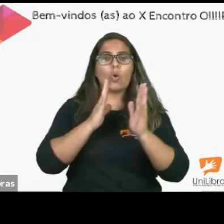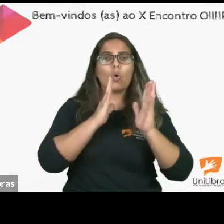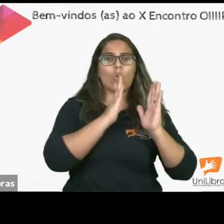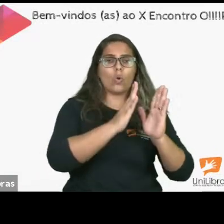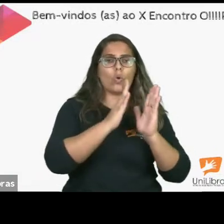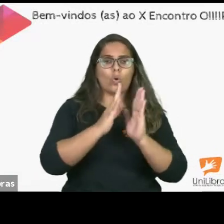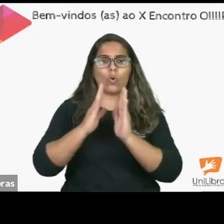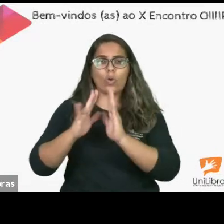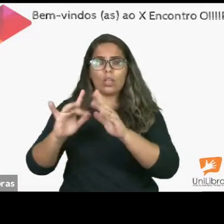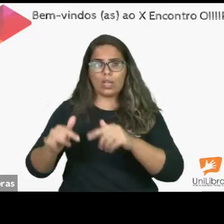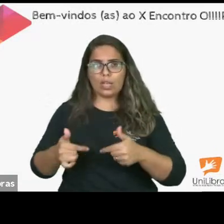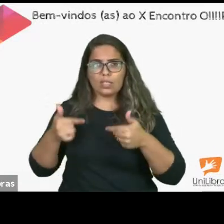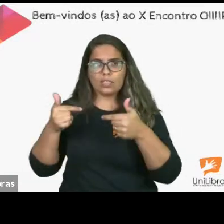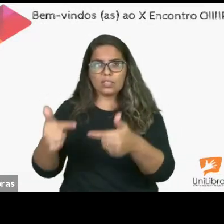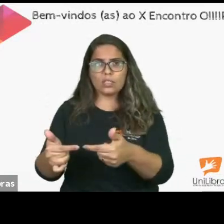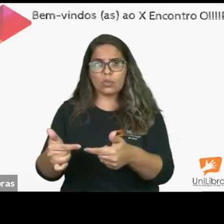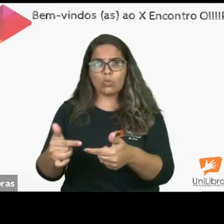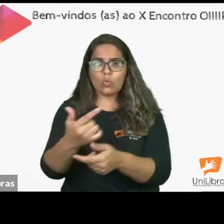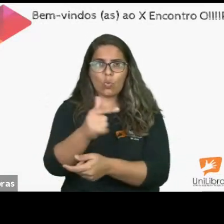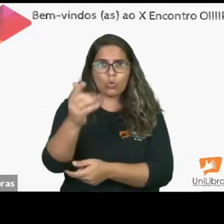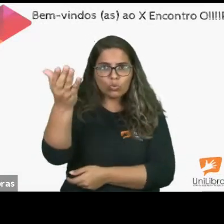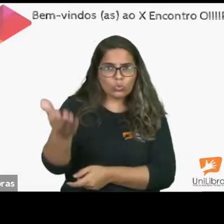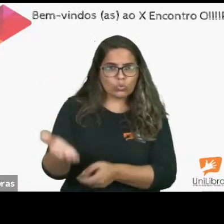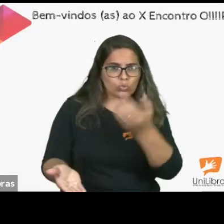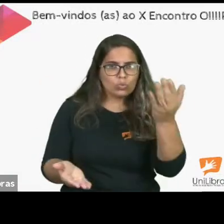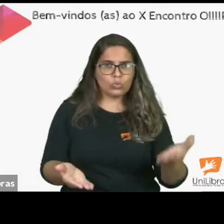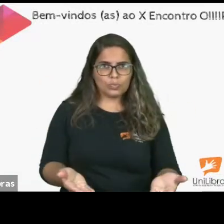sua ação com aquele, com o outro. E